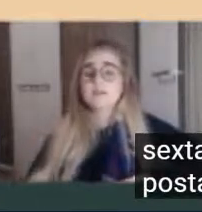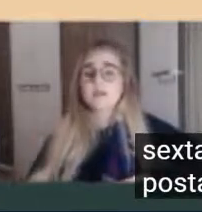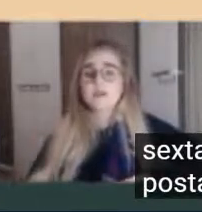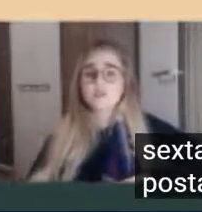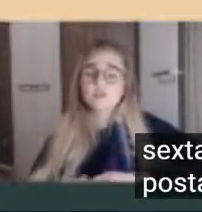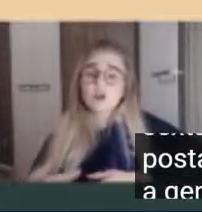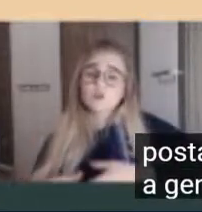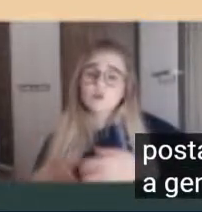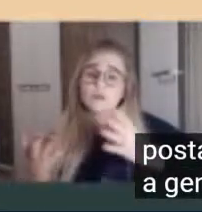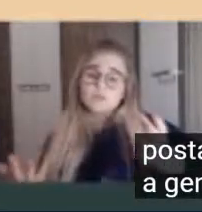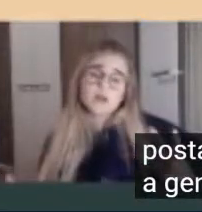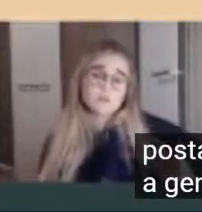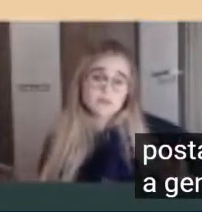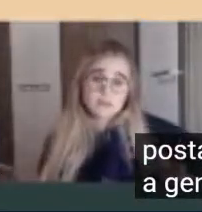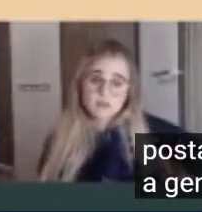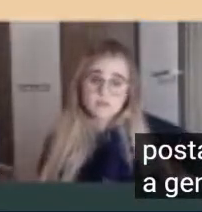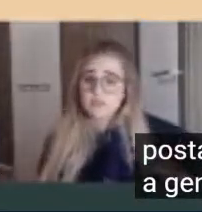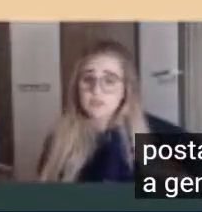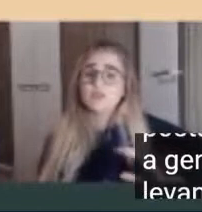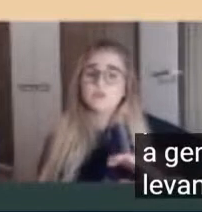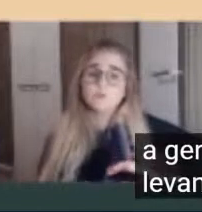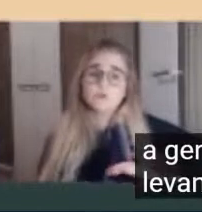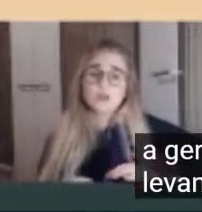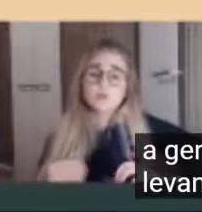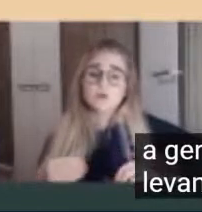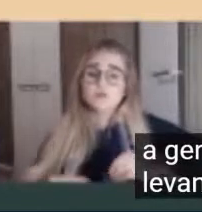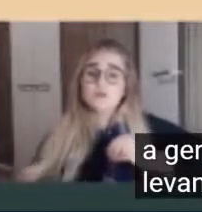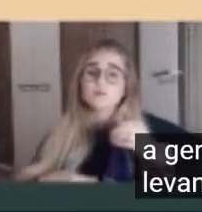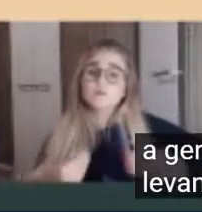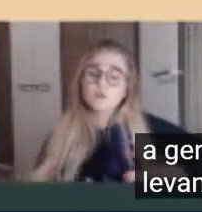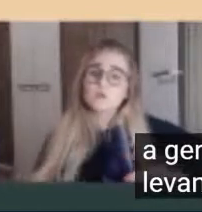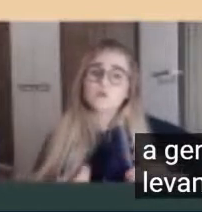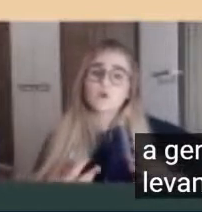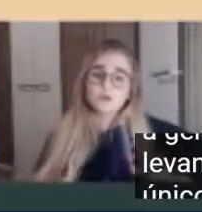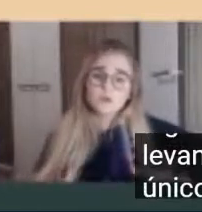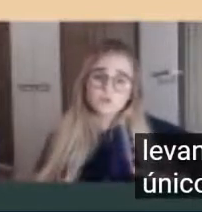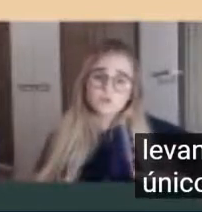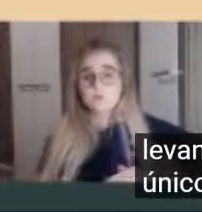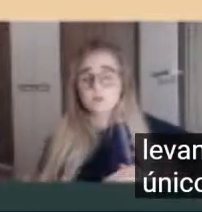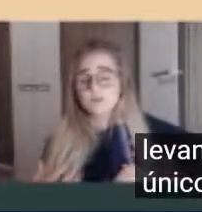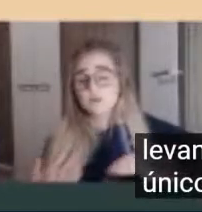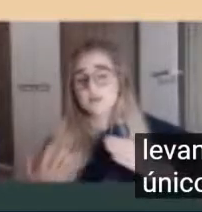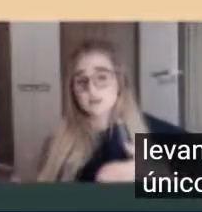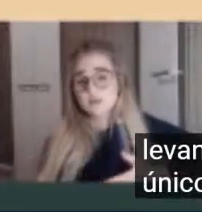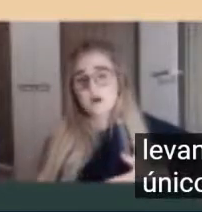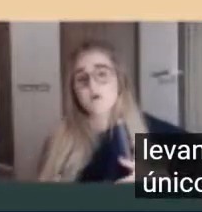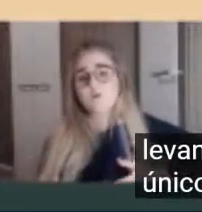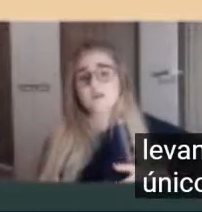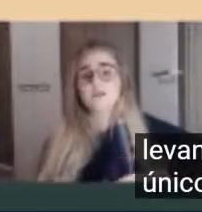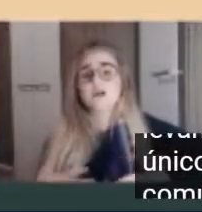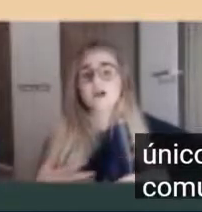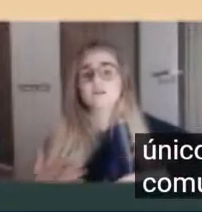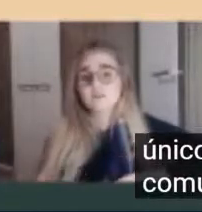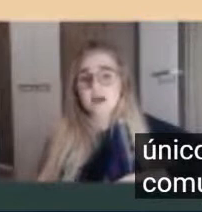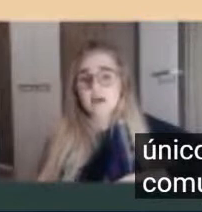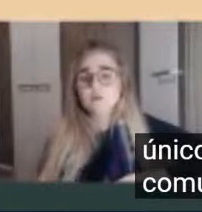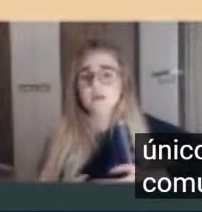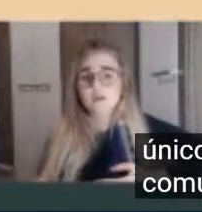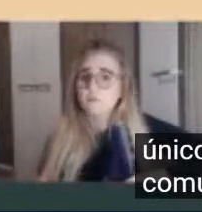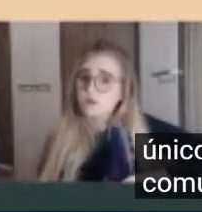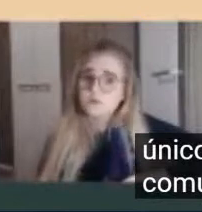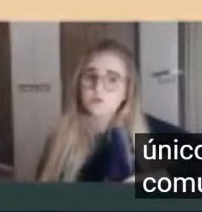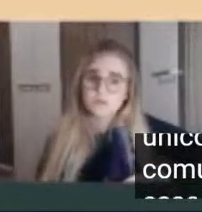e essa a gente entende como a atividade mais relevante do projeto, porque nós tornamos público o conteúdo, possibilitando a comunidade a